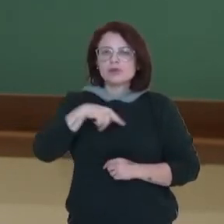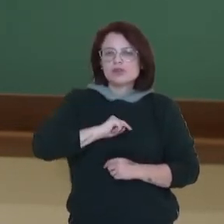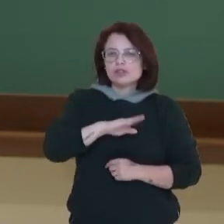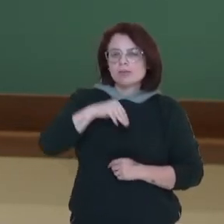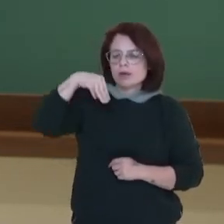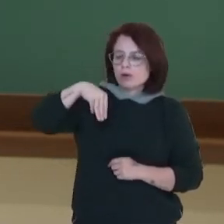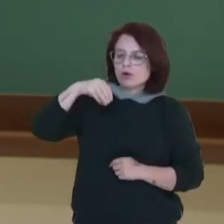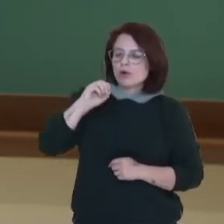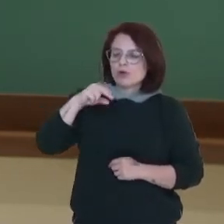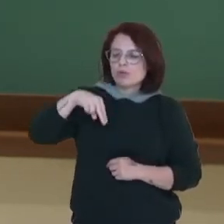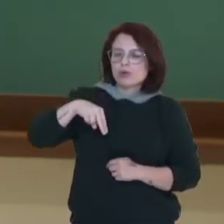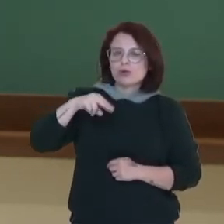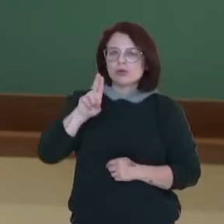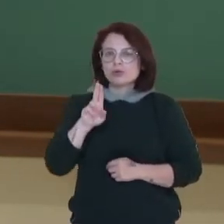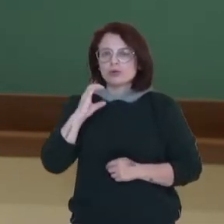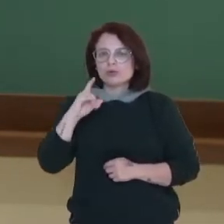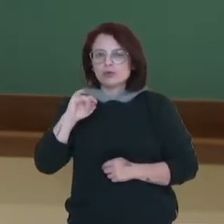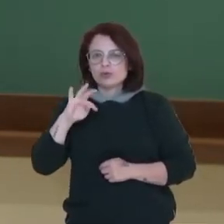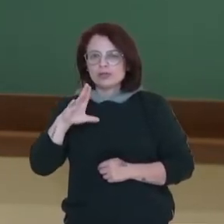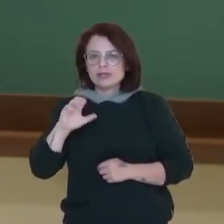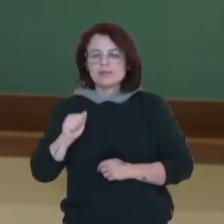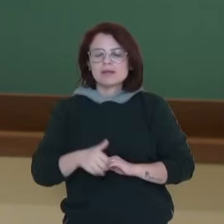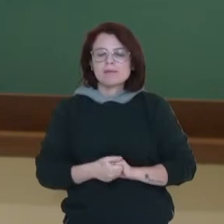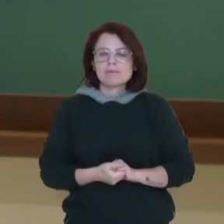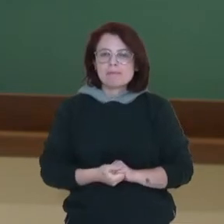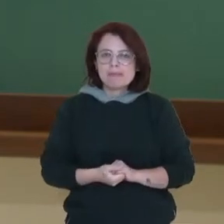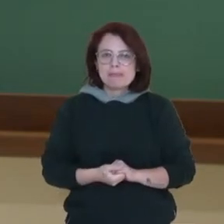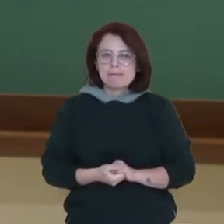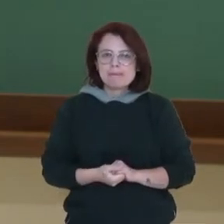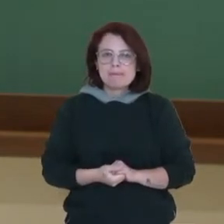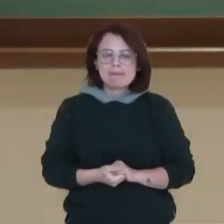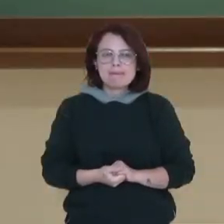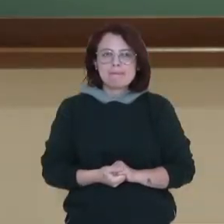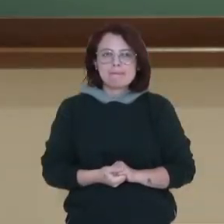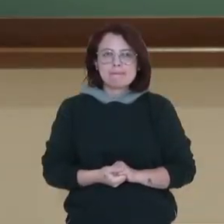você planta somente um tipo de alimento sempre, ok?